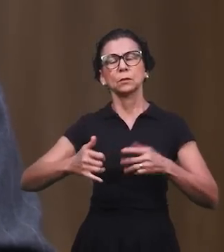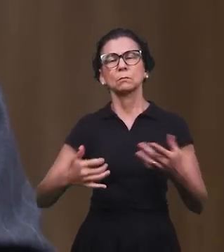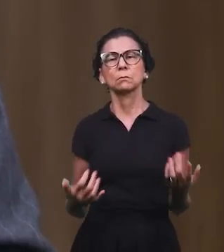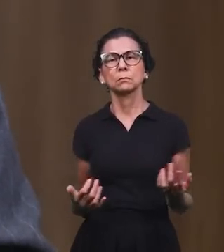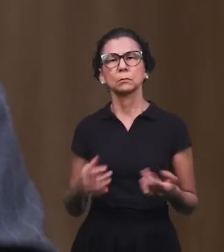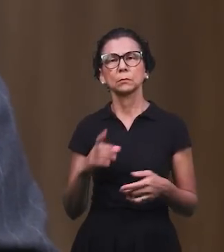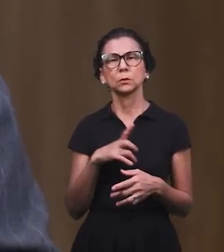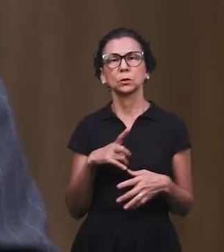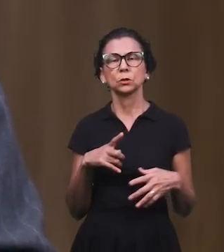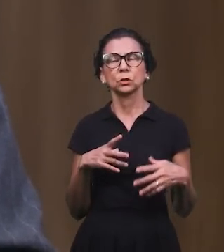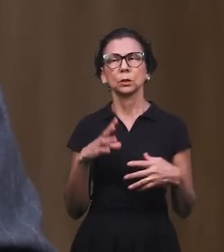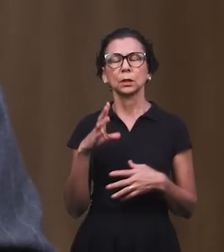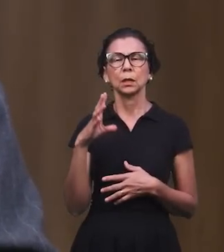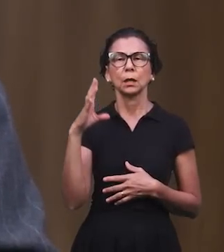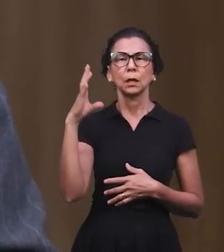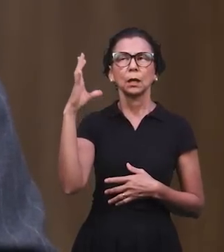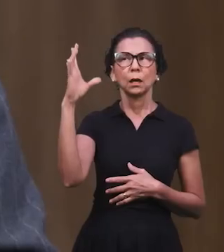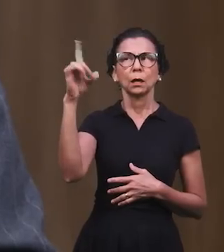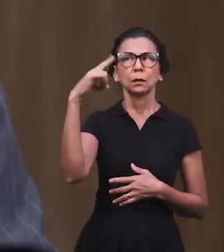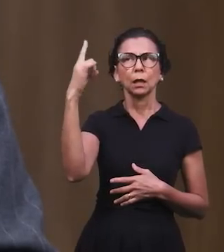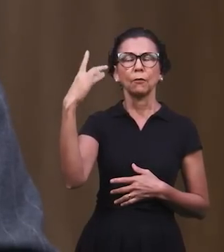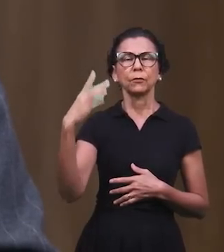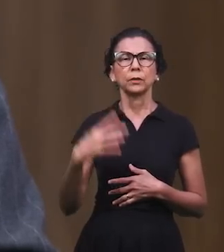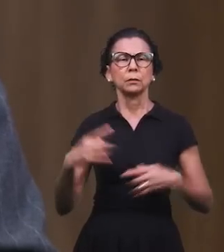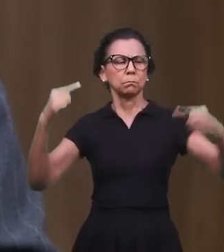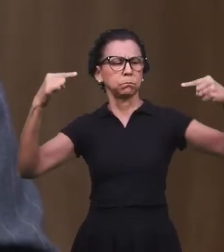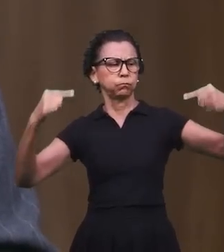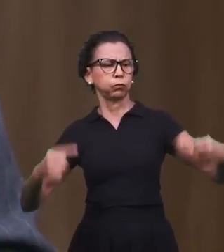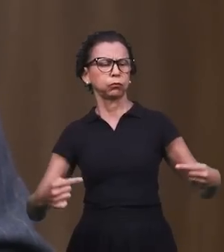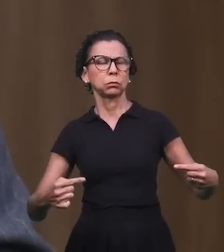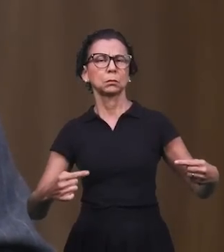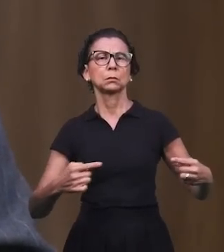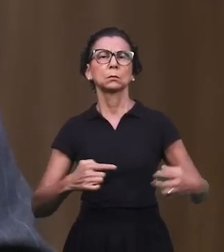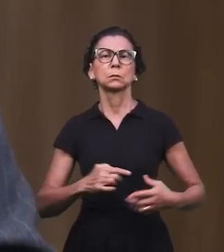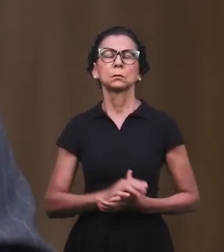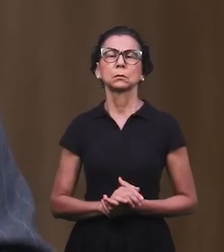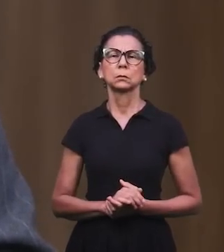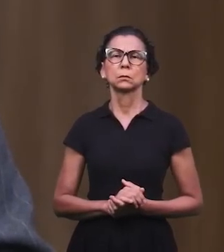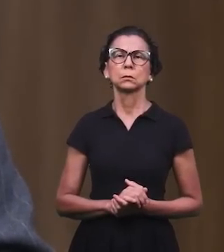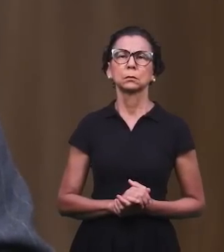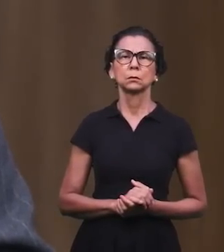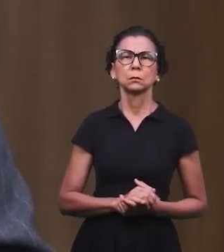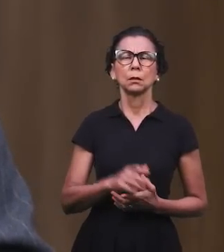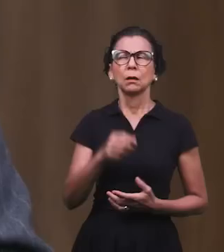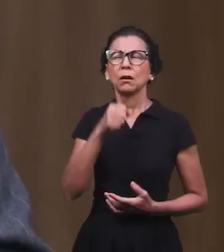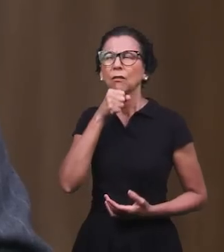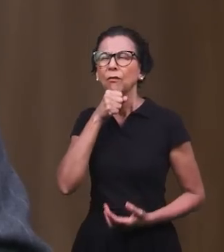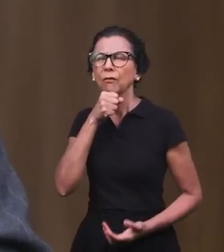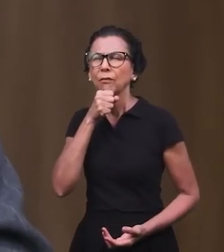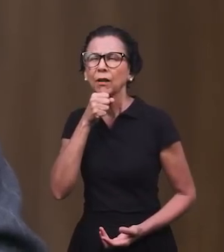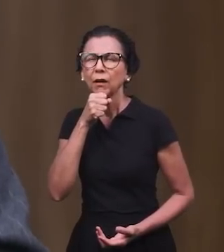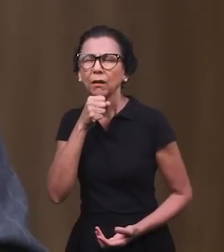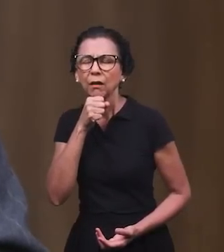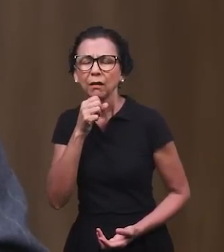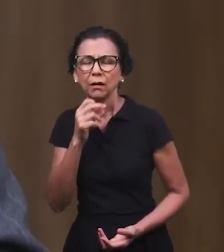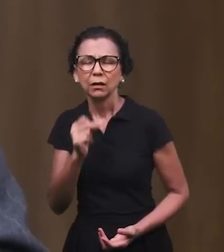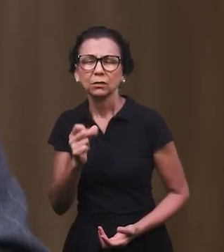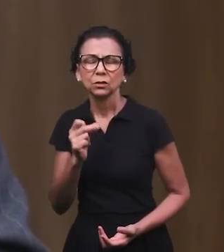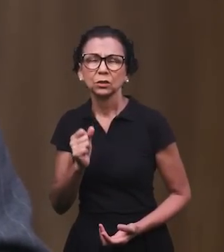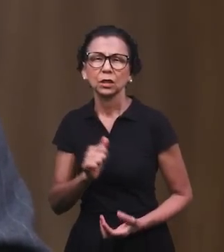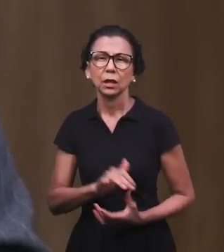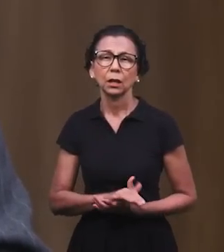Davi já envelhecido e tinha aqueles que eram fiéis a ele, que estavam sempre